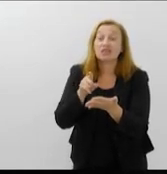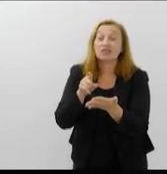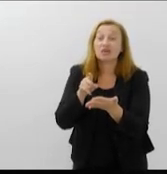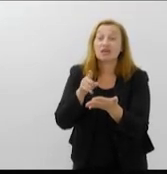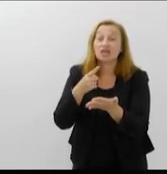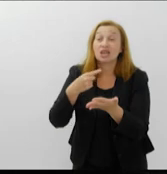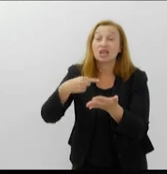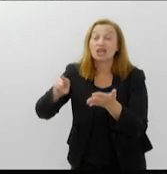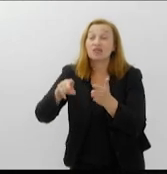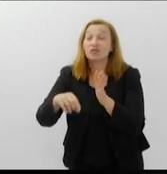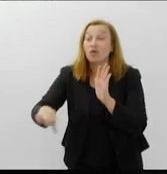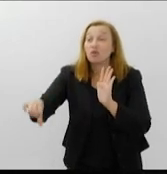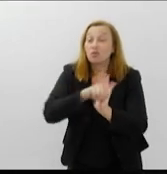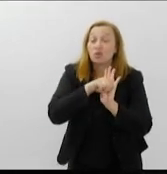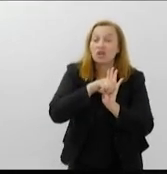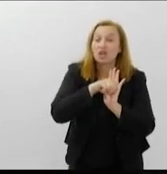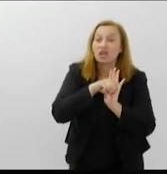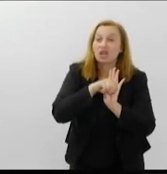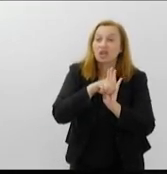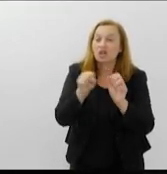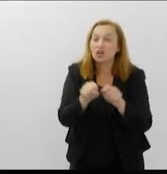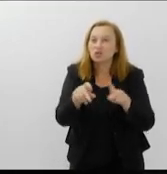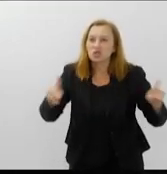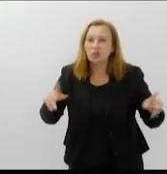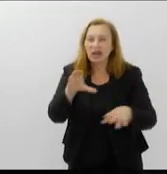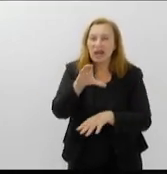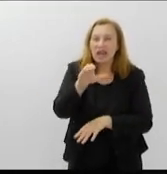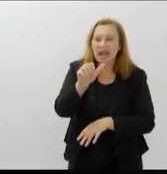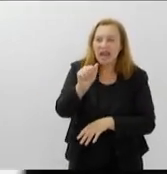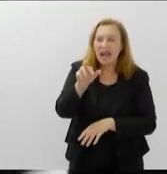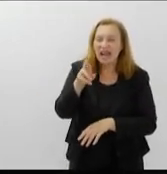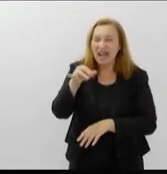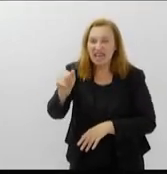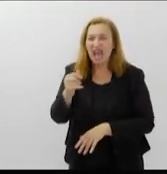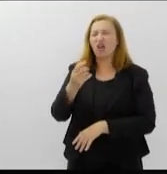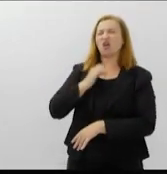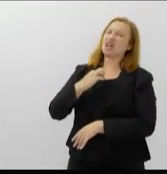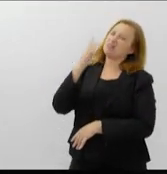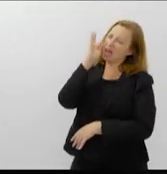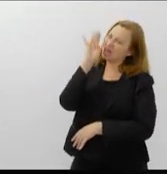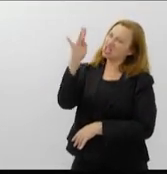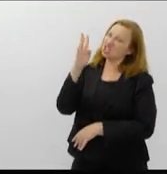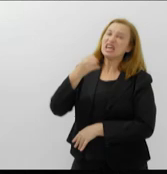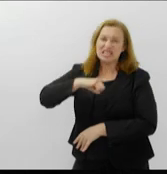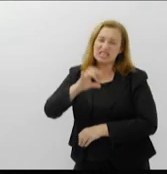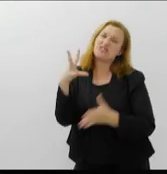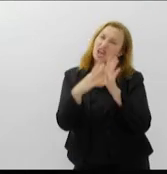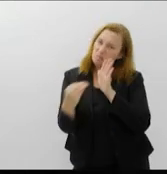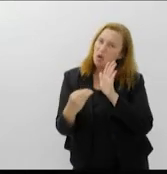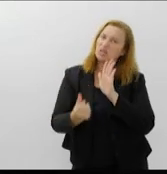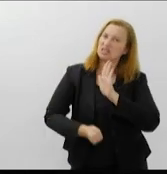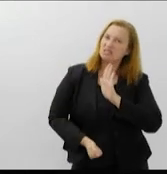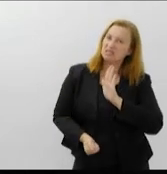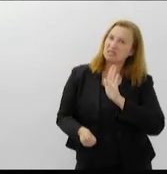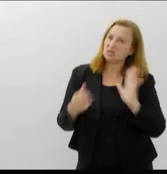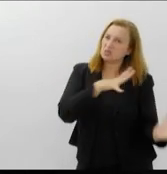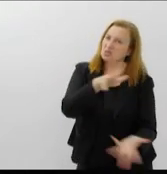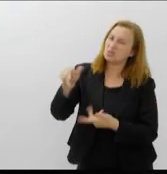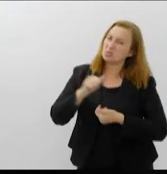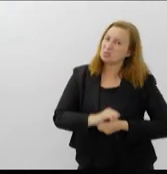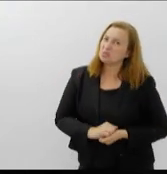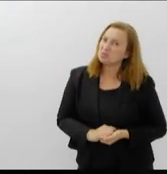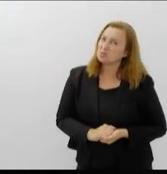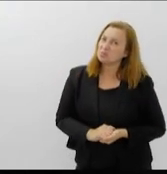do crime cometido no Shopping Caraí. Agora imaginem, senhores, se isso vira moda Brasil afora.